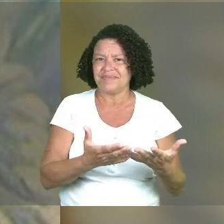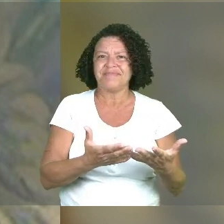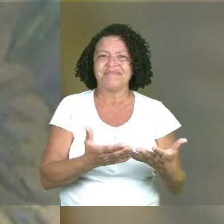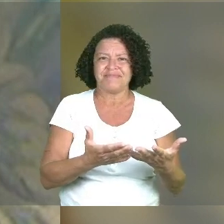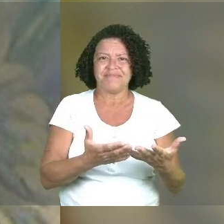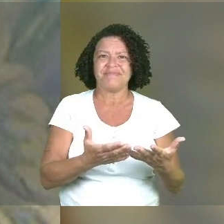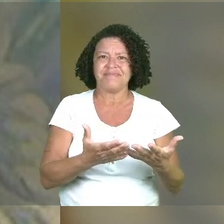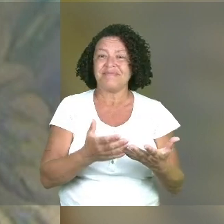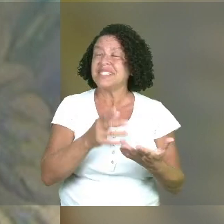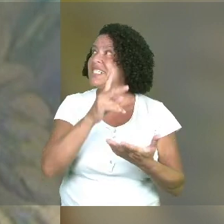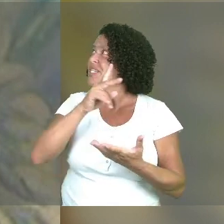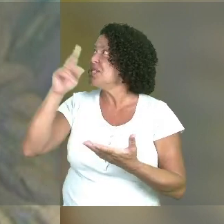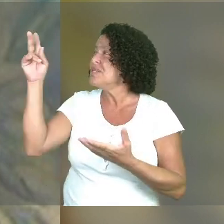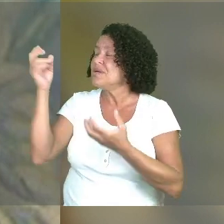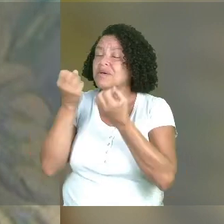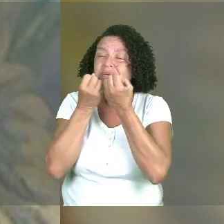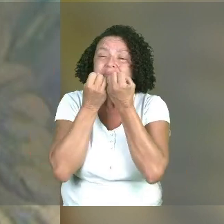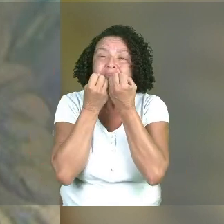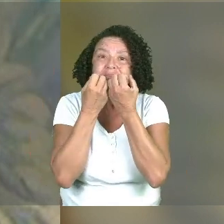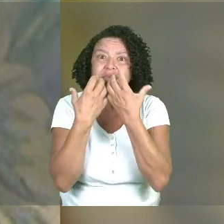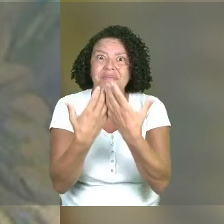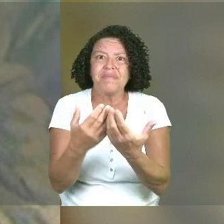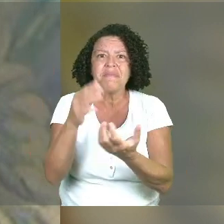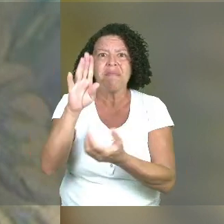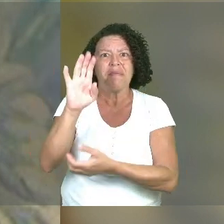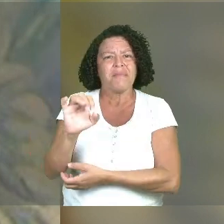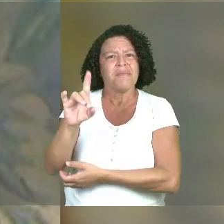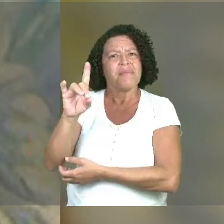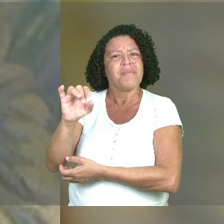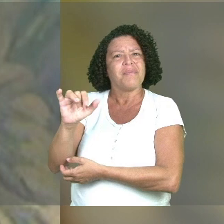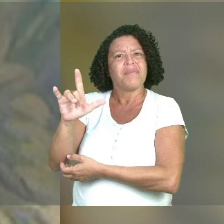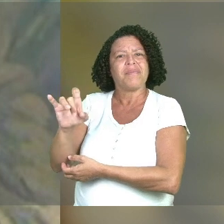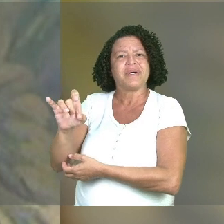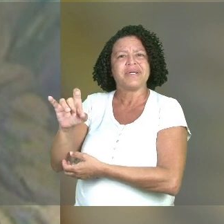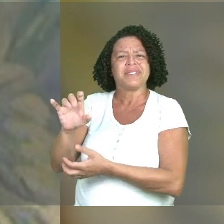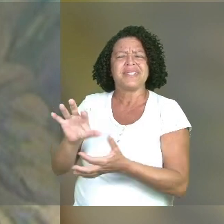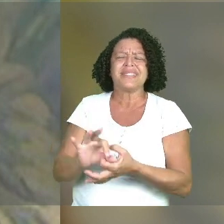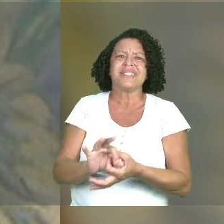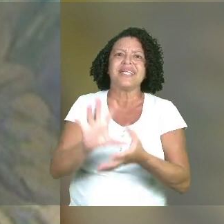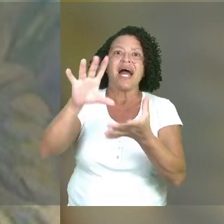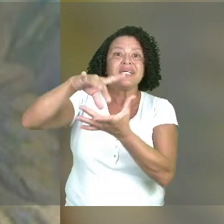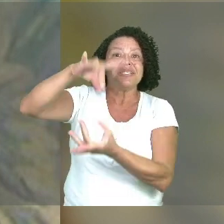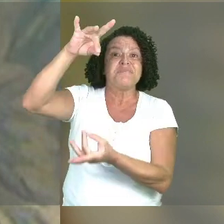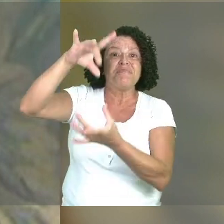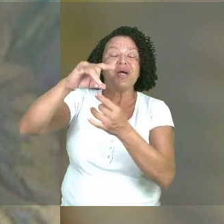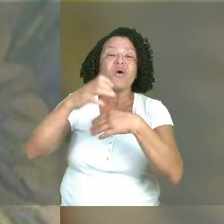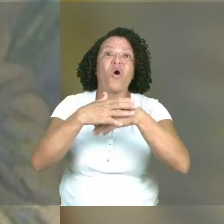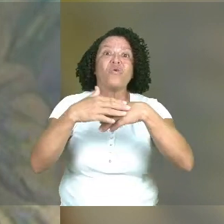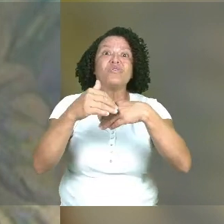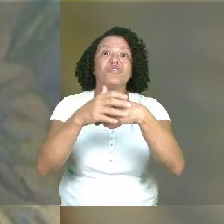Que a vossa bondade permita aos Espíritos Consoladores